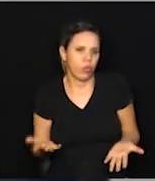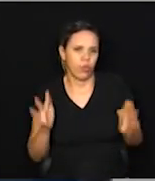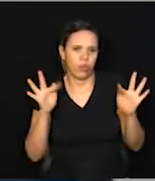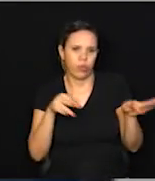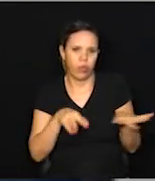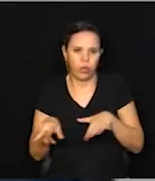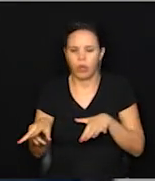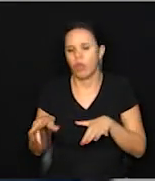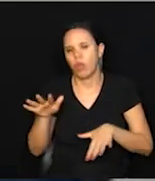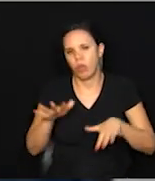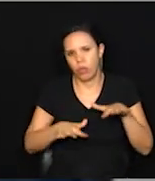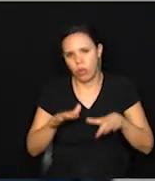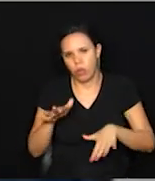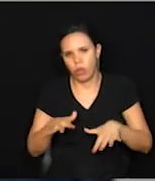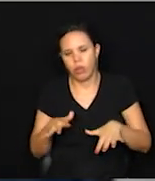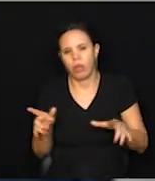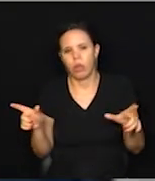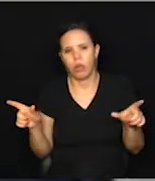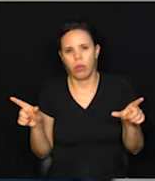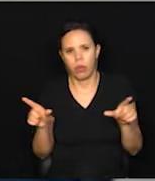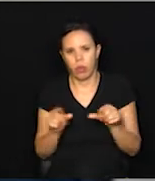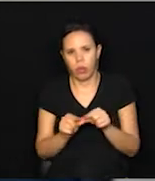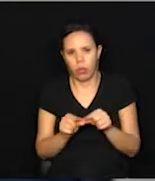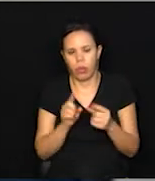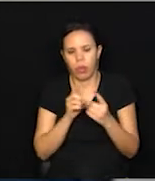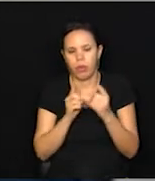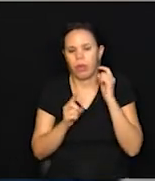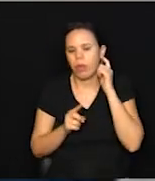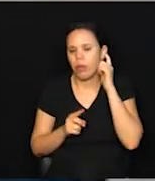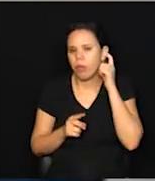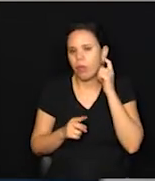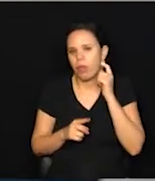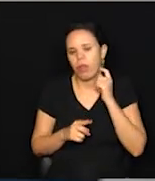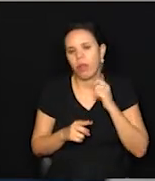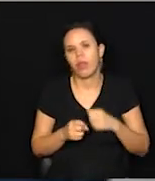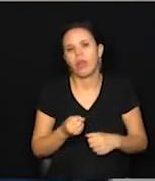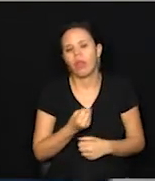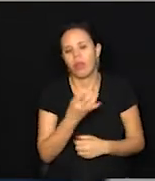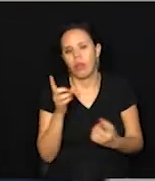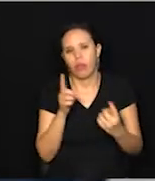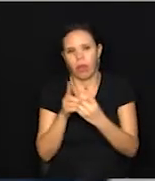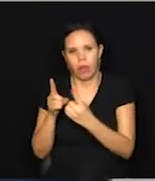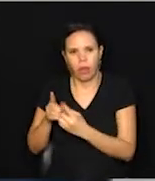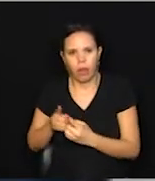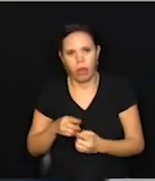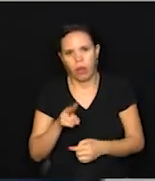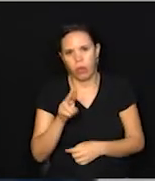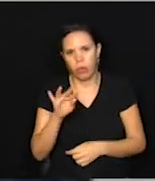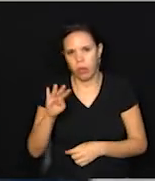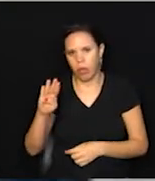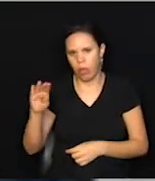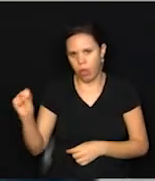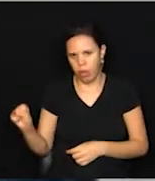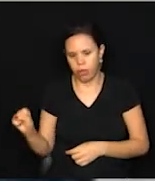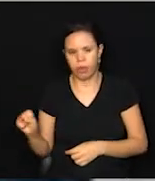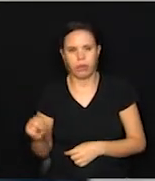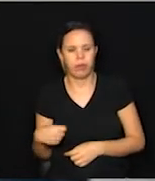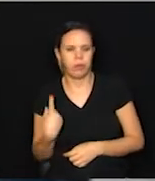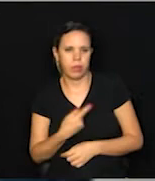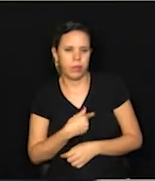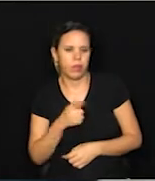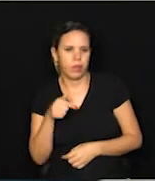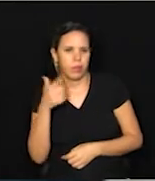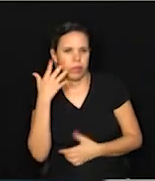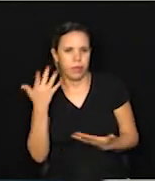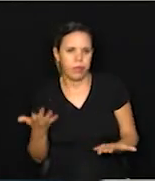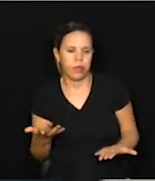semana, geralmente cai o número de atendimentos historicamente nas UBSs. Então a gente considera que